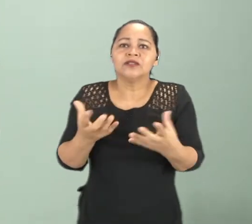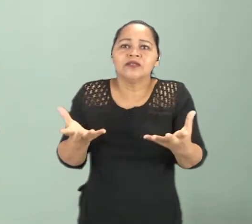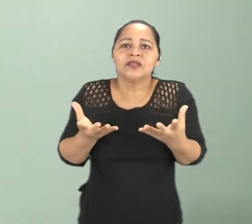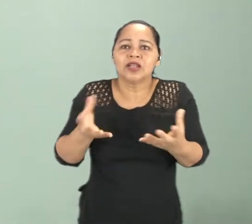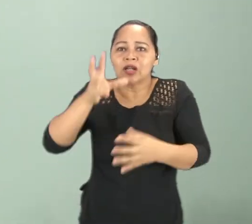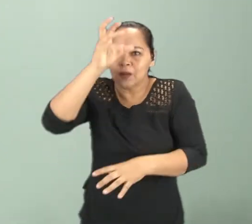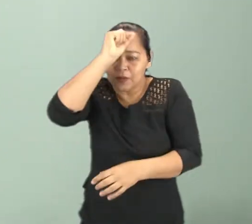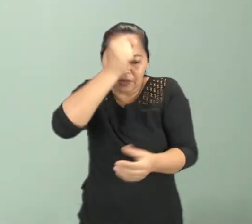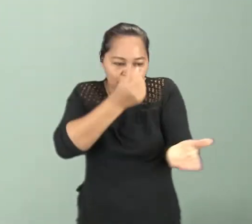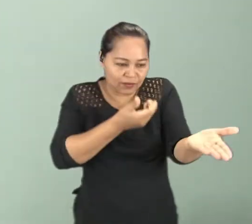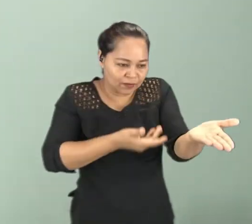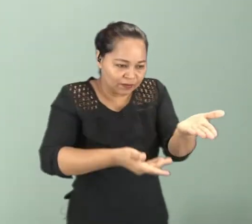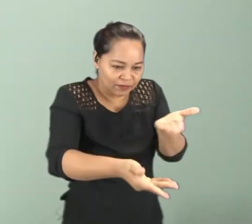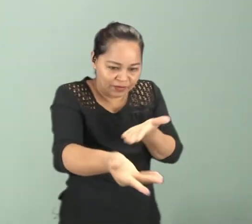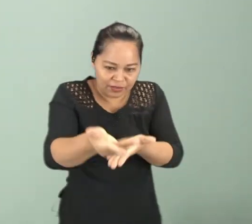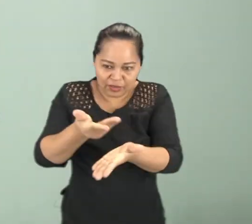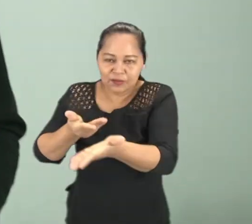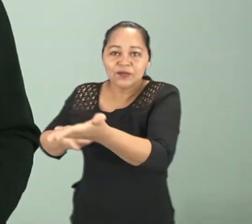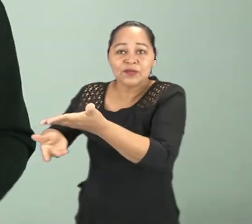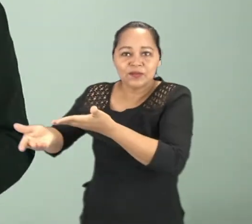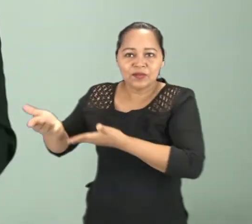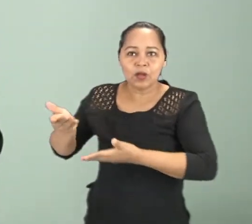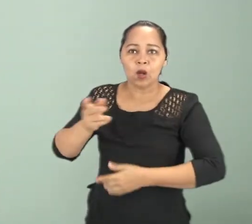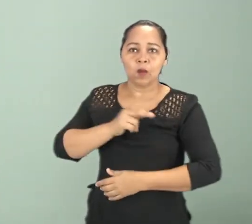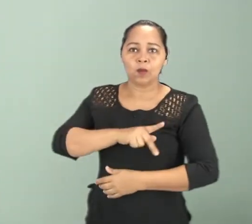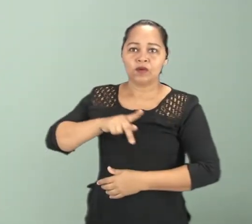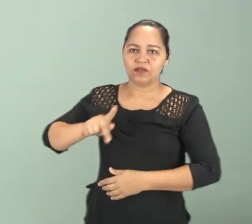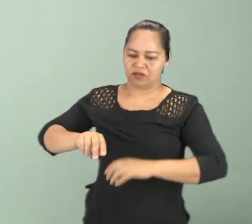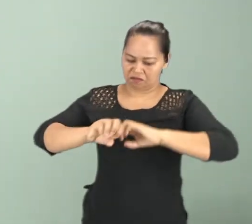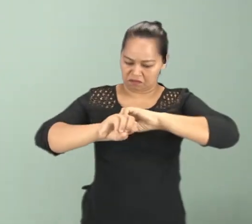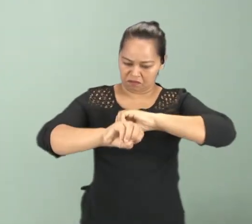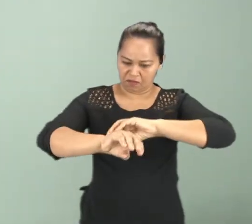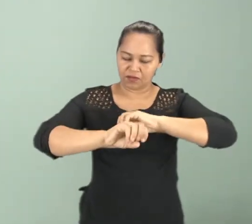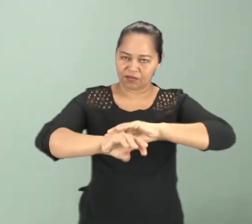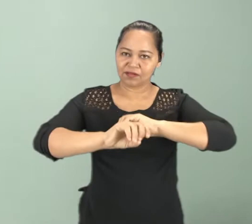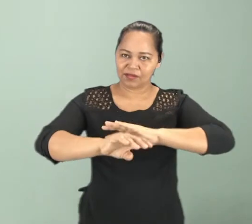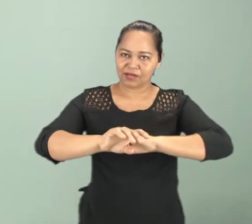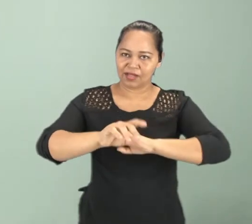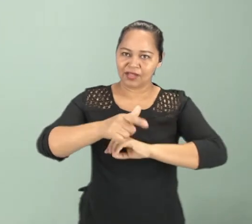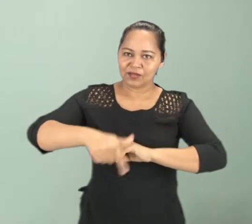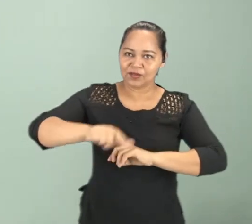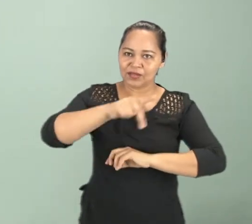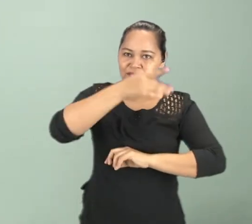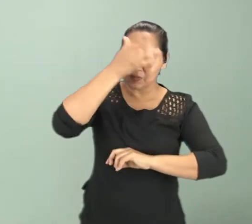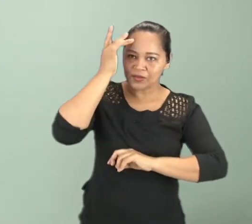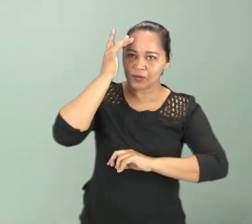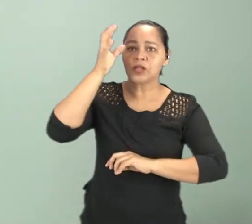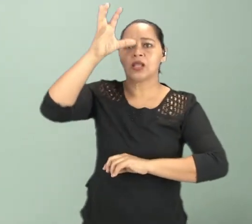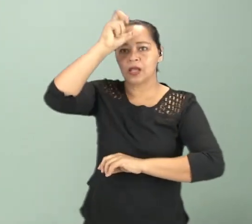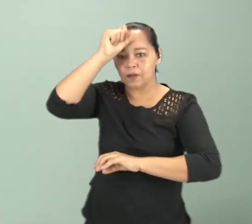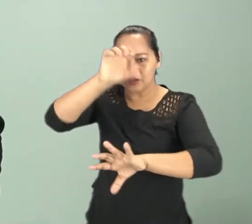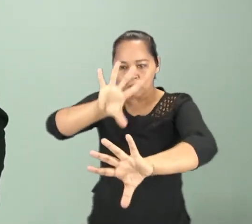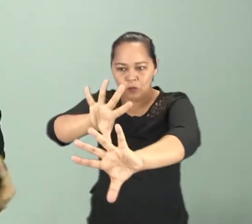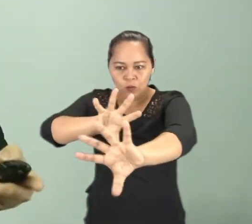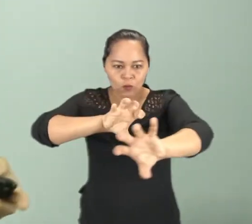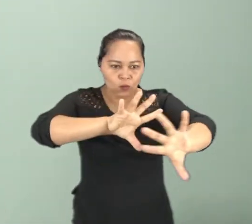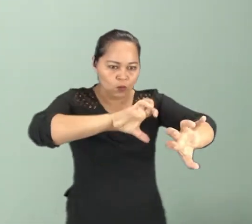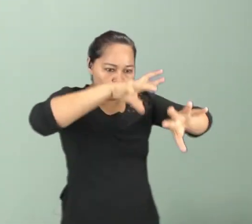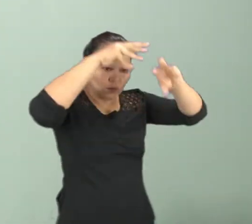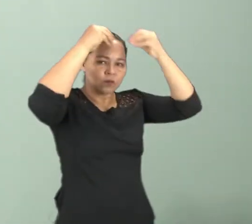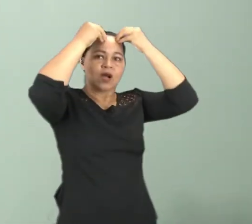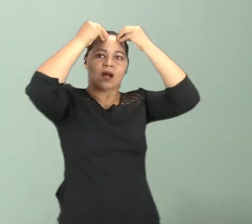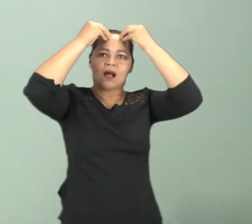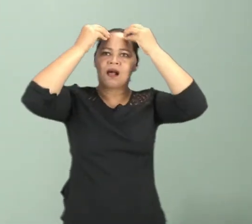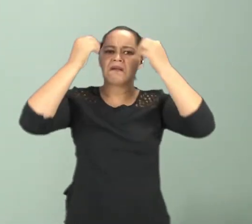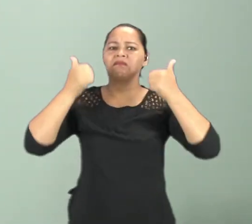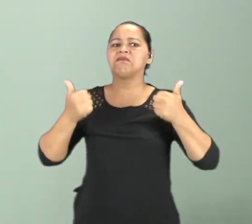com as outras pessoas. O professor, ele não só ensina as outras pessoas, ele aprende muito também. Ele ouve respostas que nunca